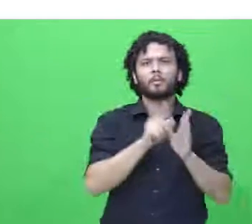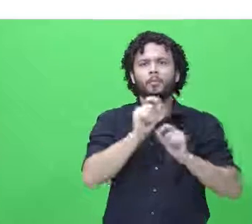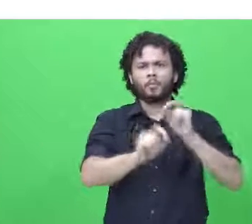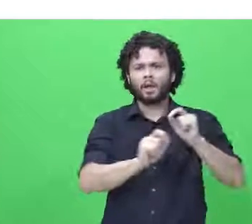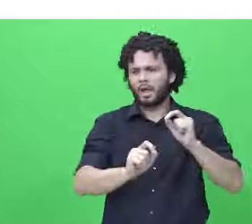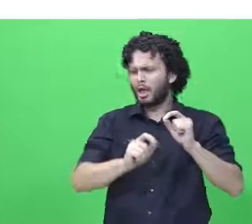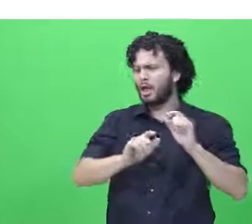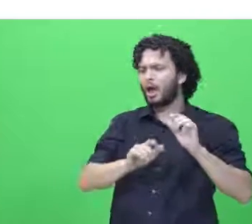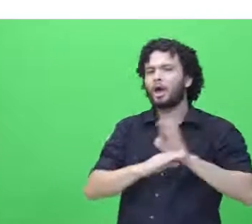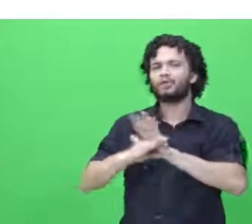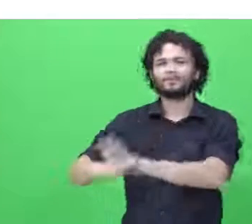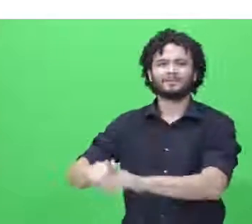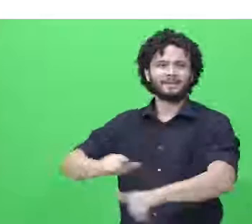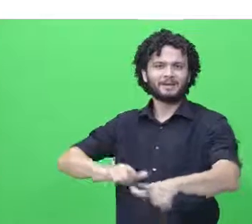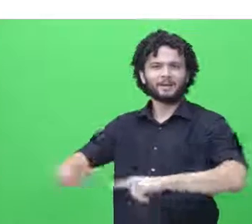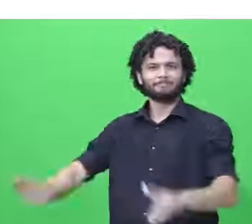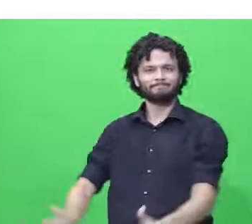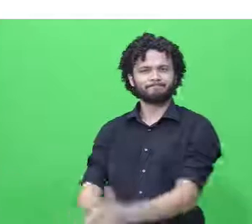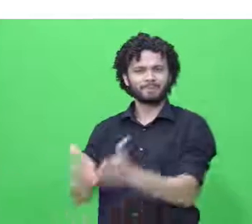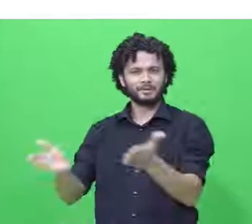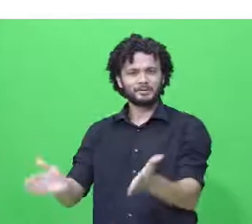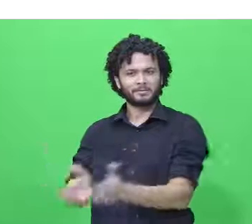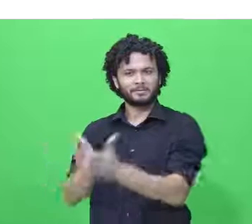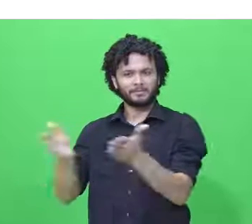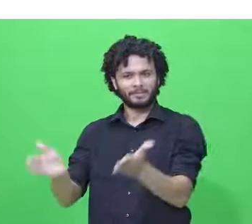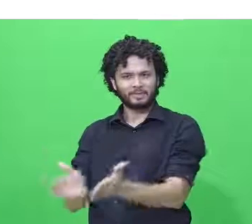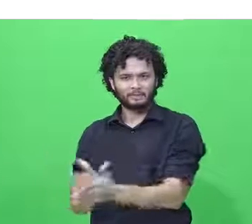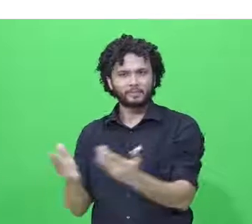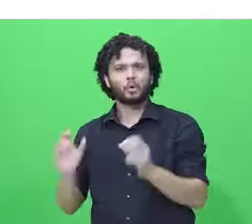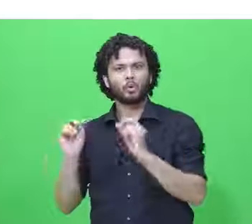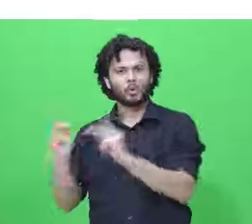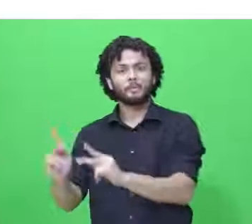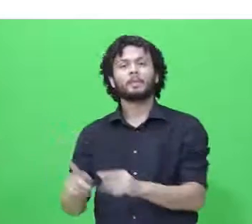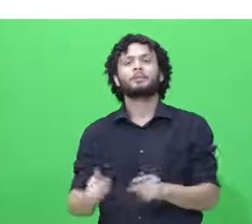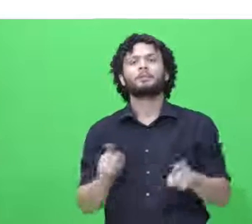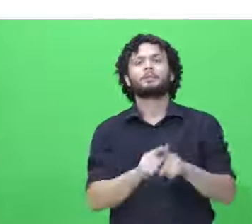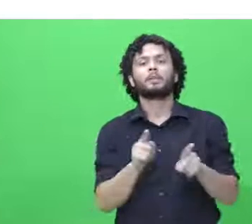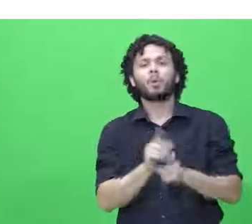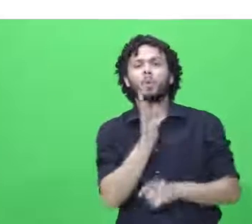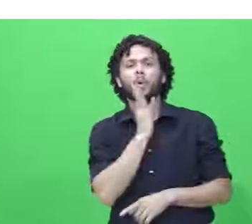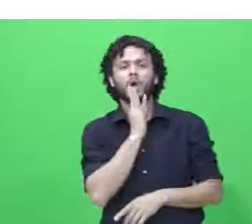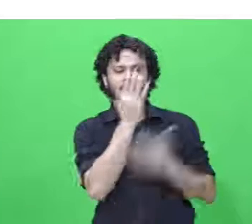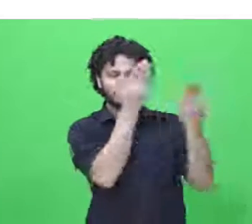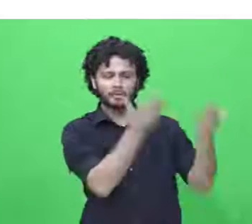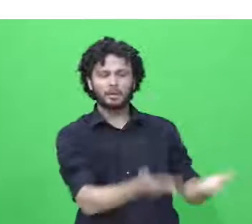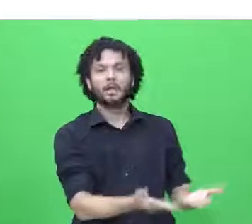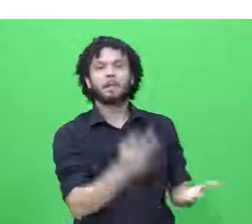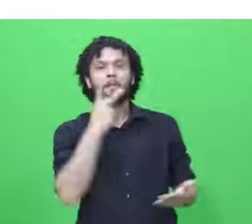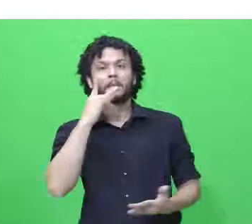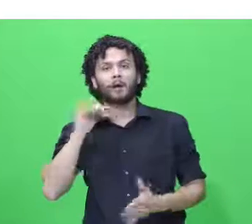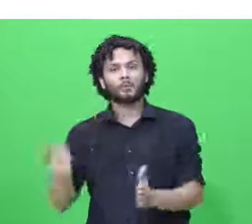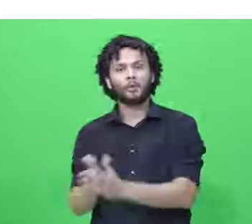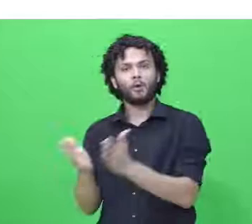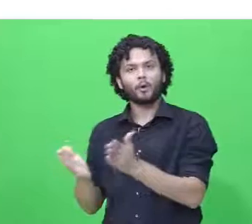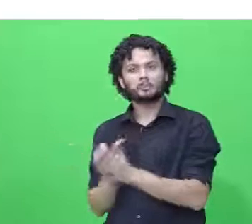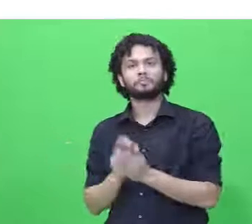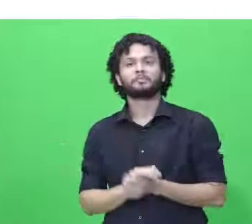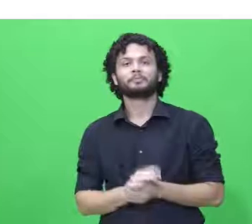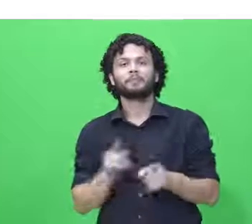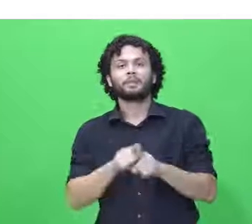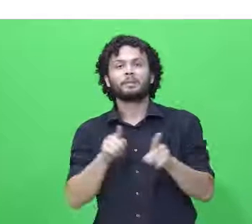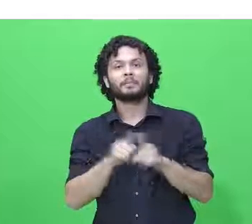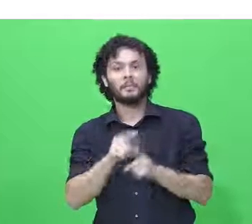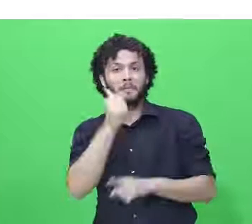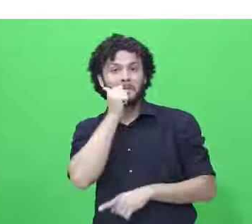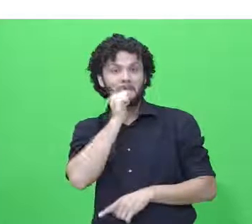dos trabalhadores, né? Tanto que ele, então, a gente conhece, então, ele como o pai dos pobres, em compensação,